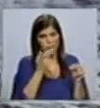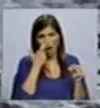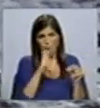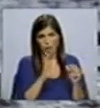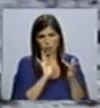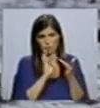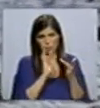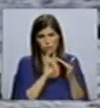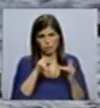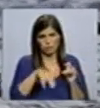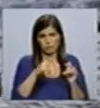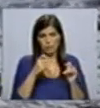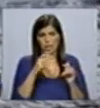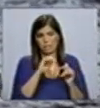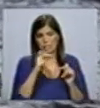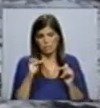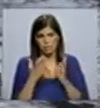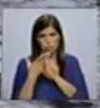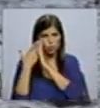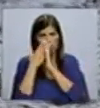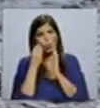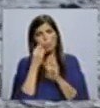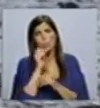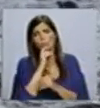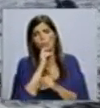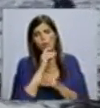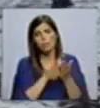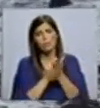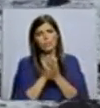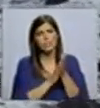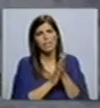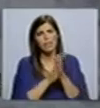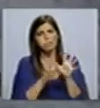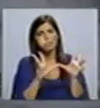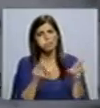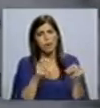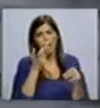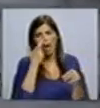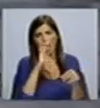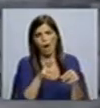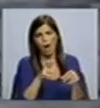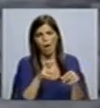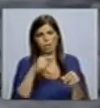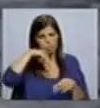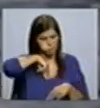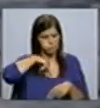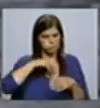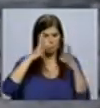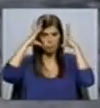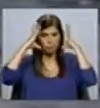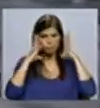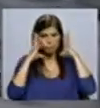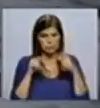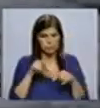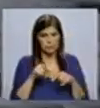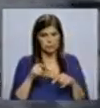contactada pela NASA para estudar como é que se pode utilizar a purificação do ar nos fatos espaciais. Os fatos espaciais tiveram aquela